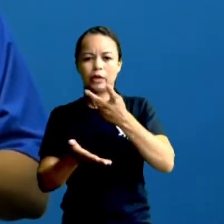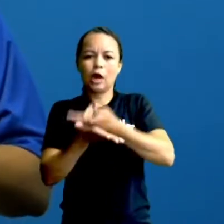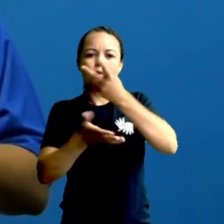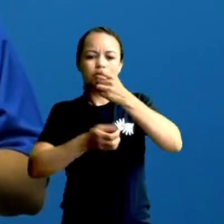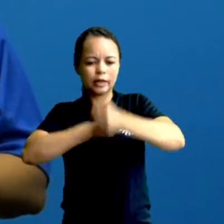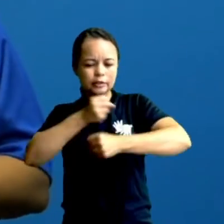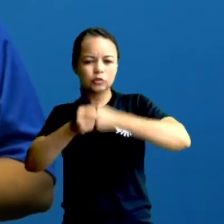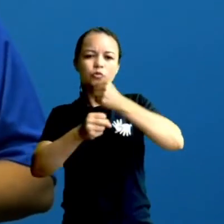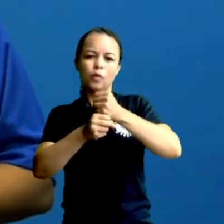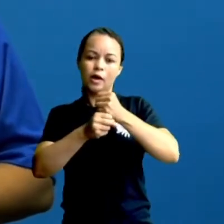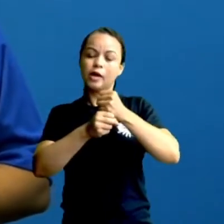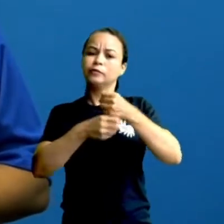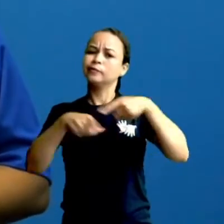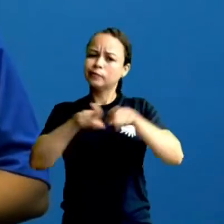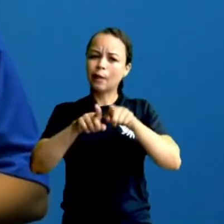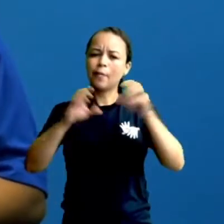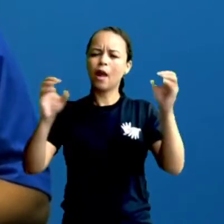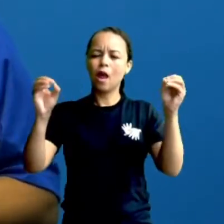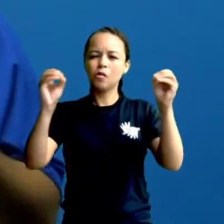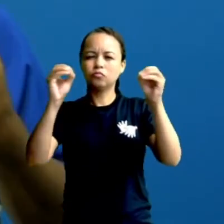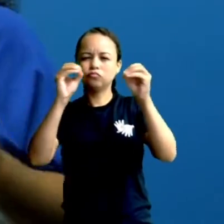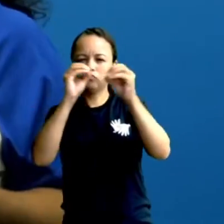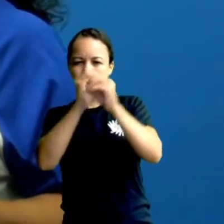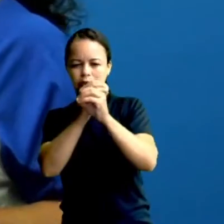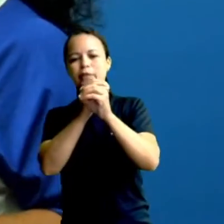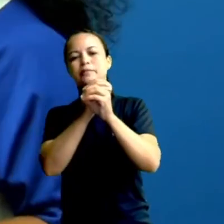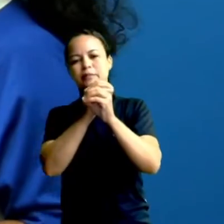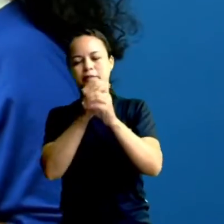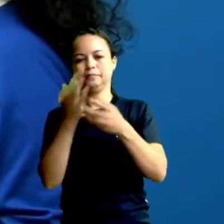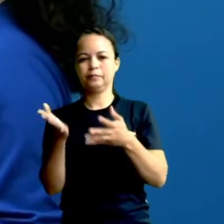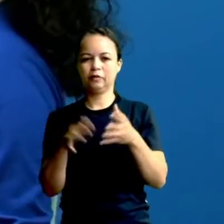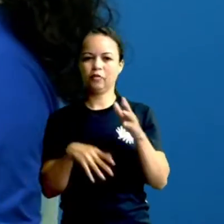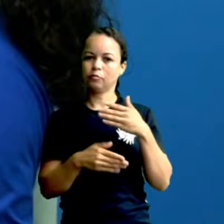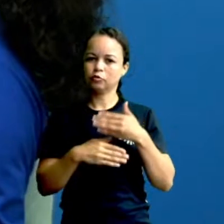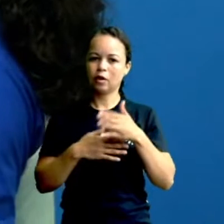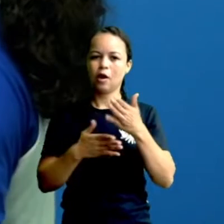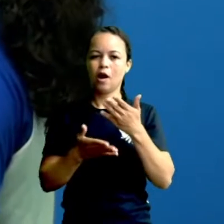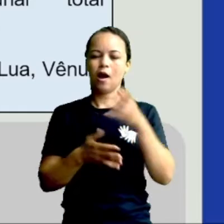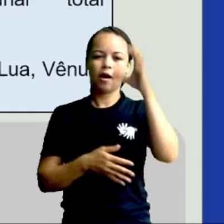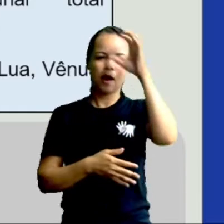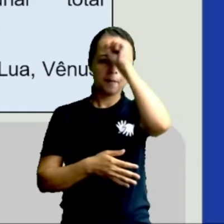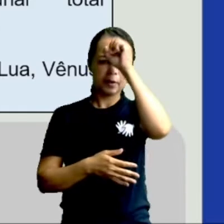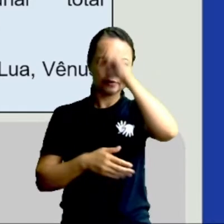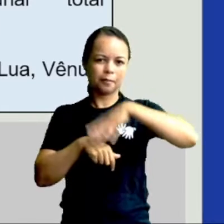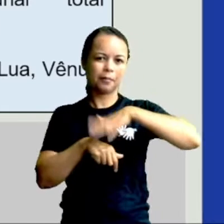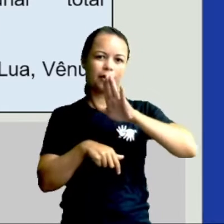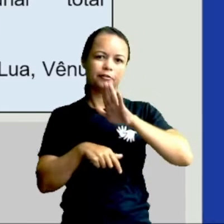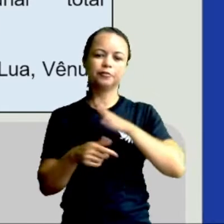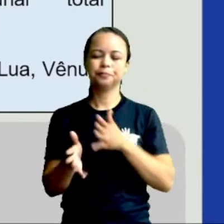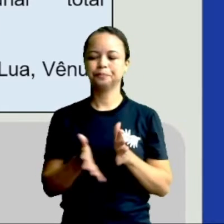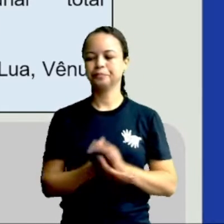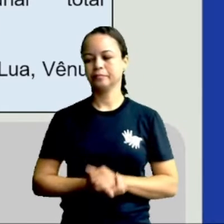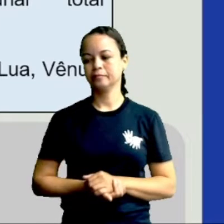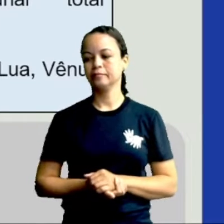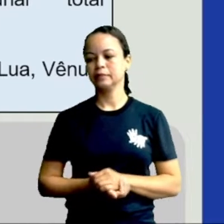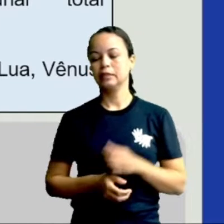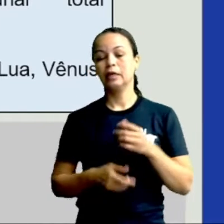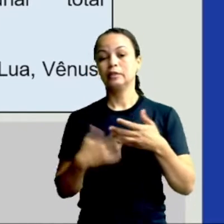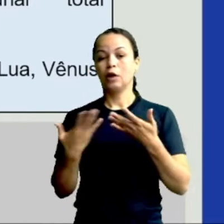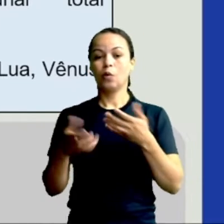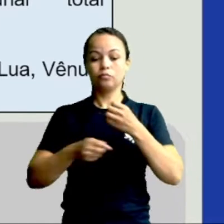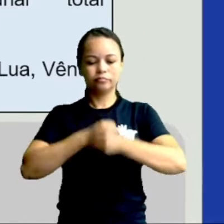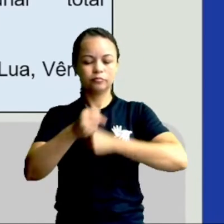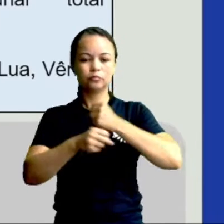alguns eclipses, tá certo? Vamos lá aprender mais um pouquinho? Ó, alguns eventos astronômicos de